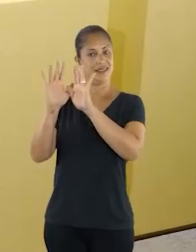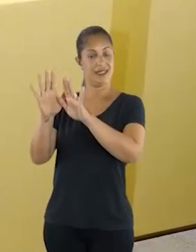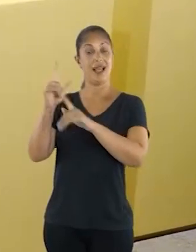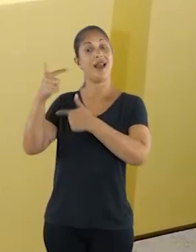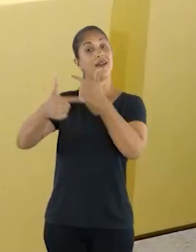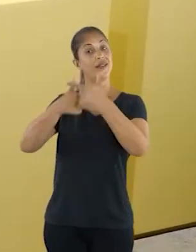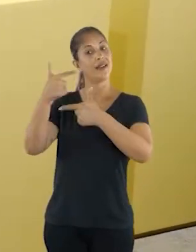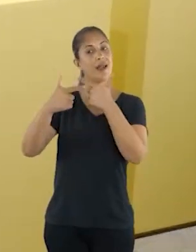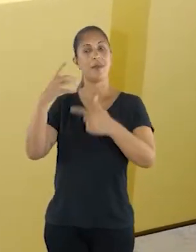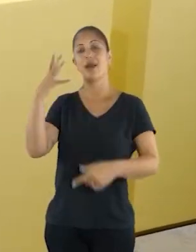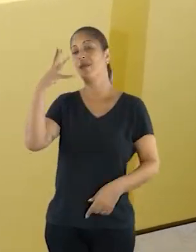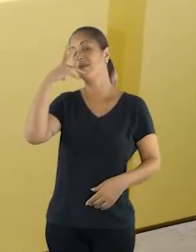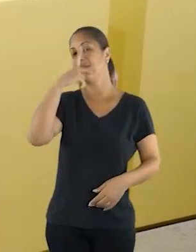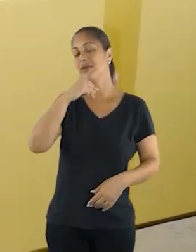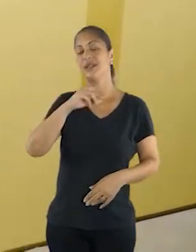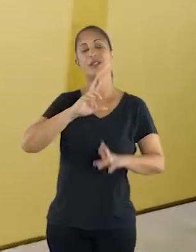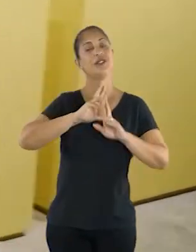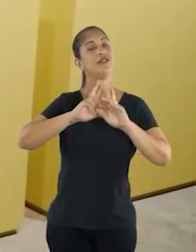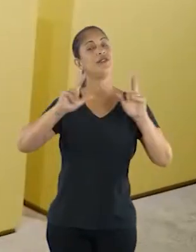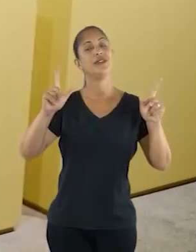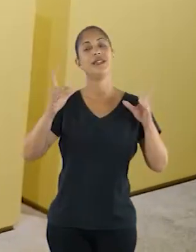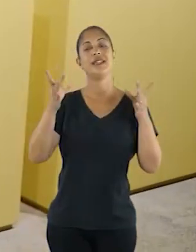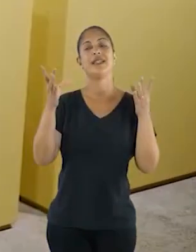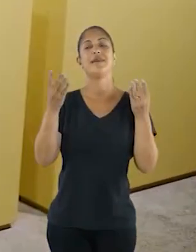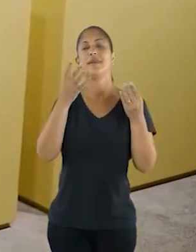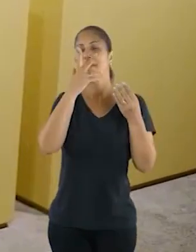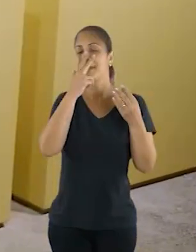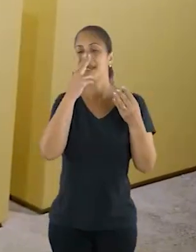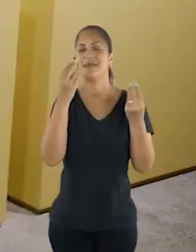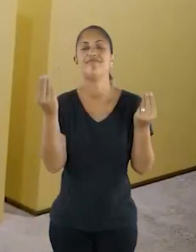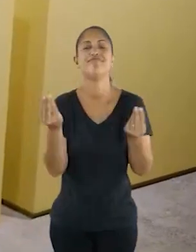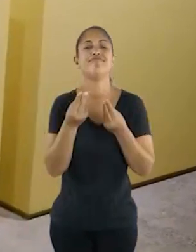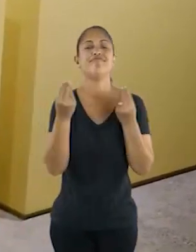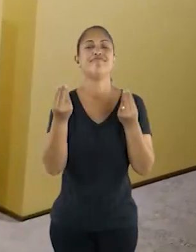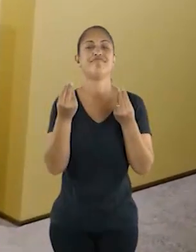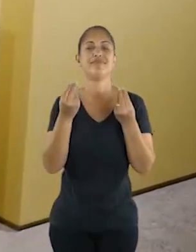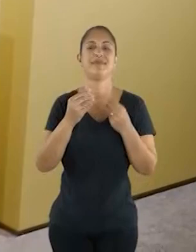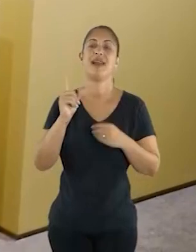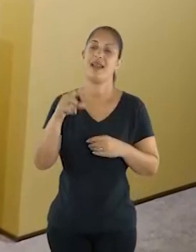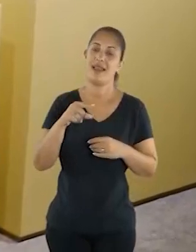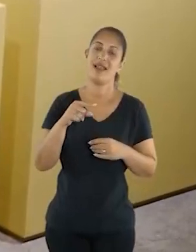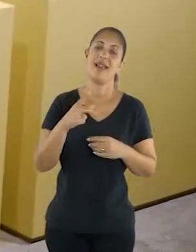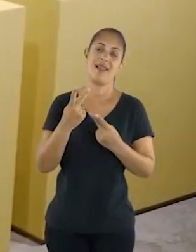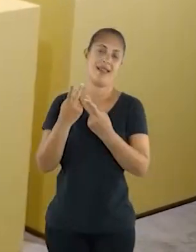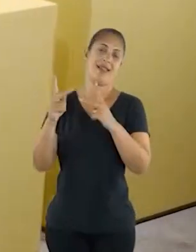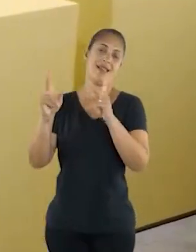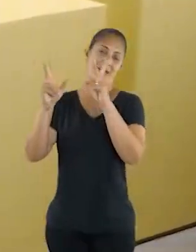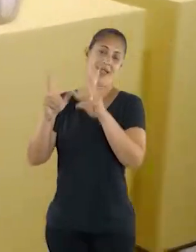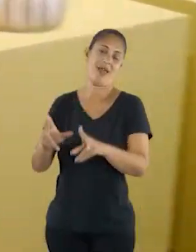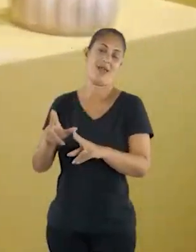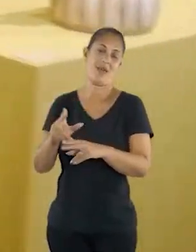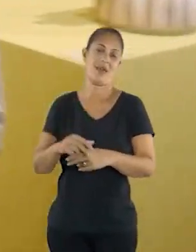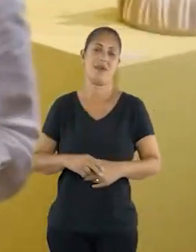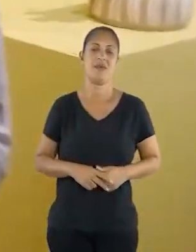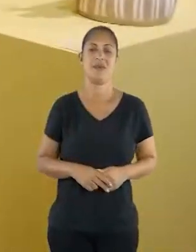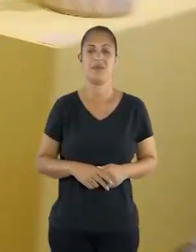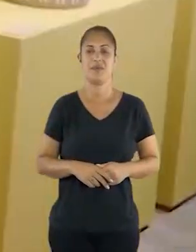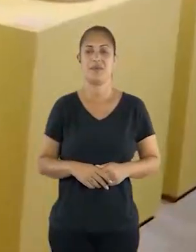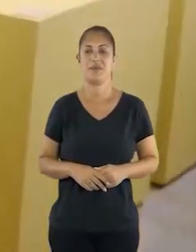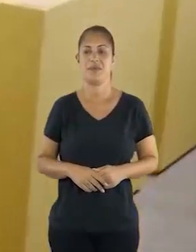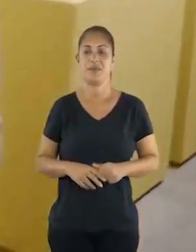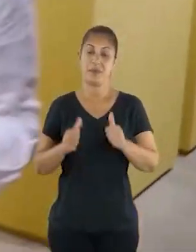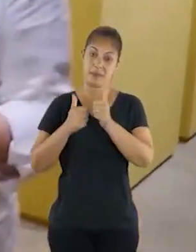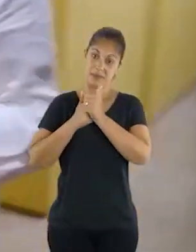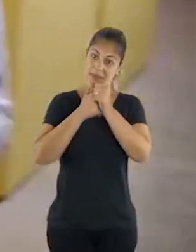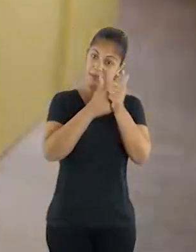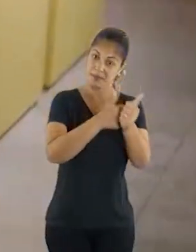esse trabalho muito lírico, né? Muito delicado, muito doce, como ela mesma, né? E vamos, então,